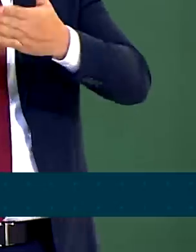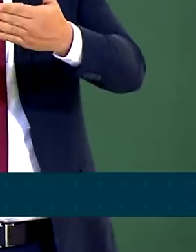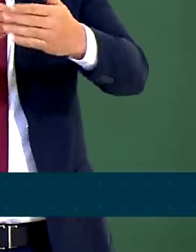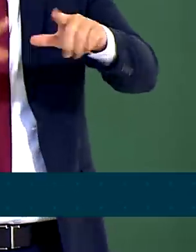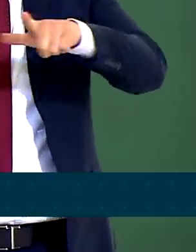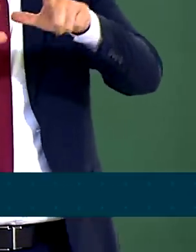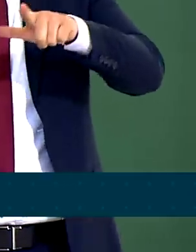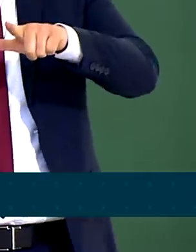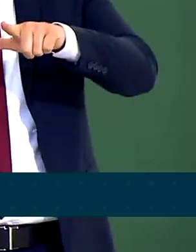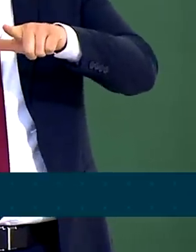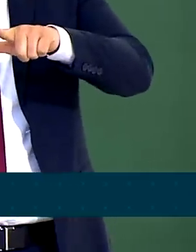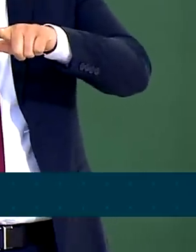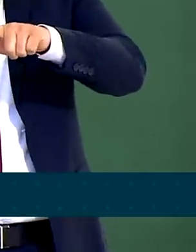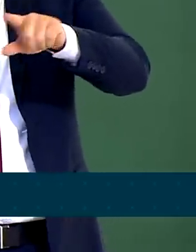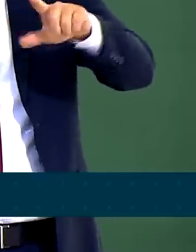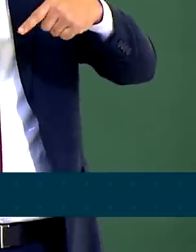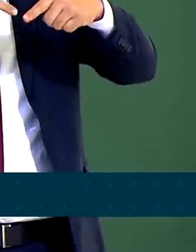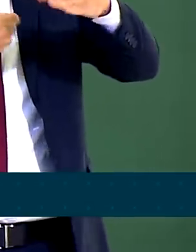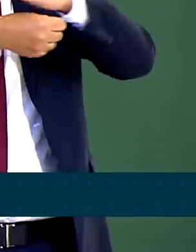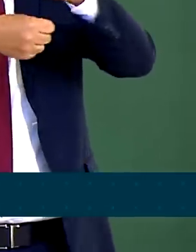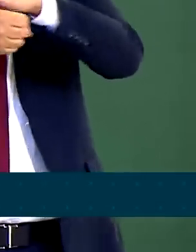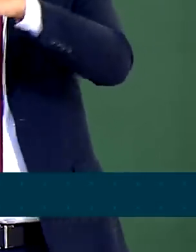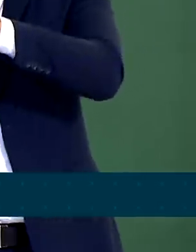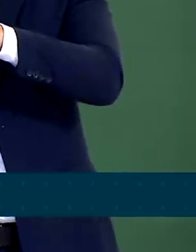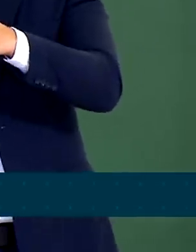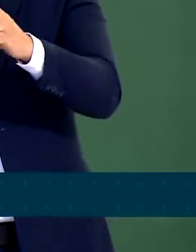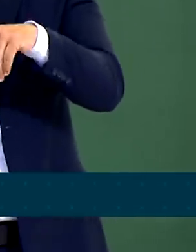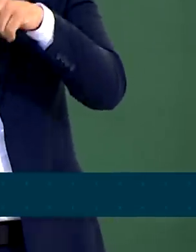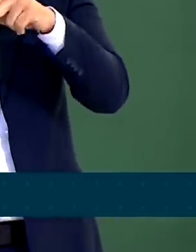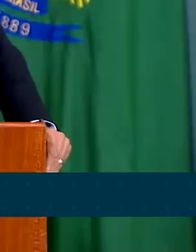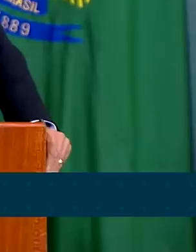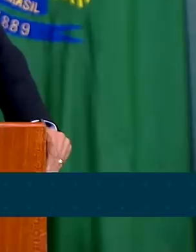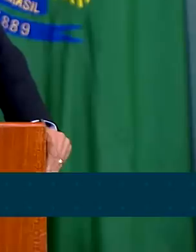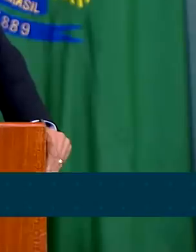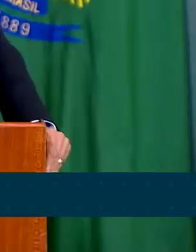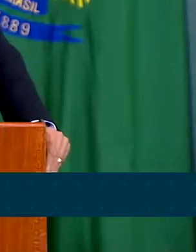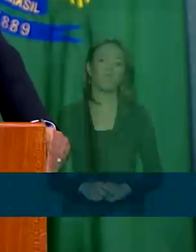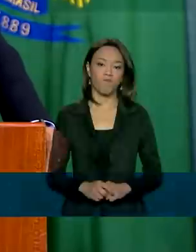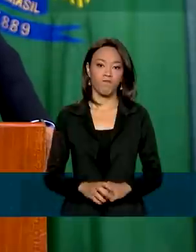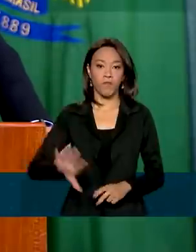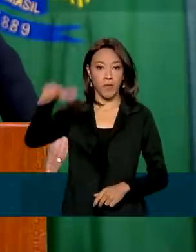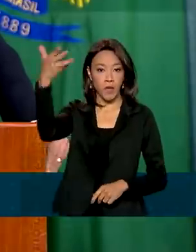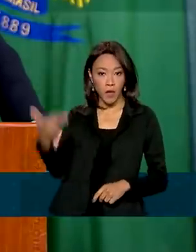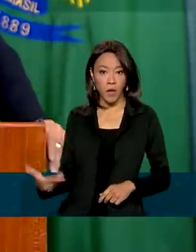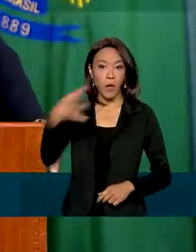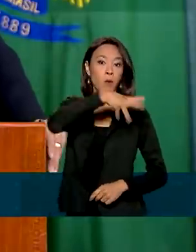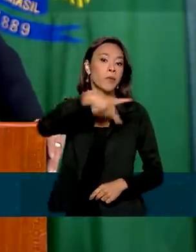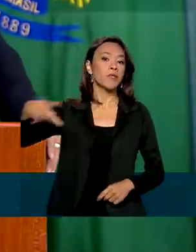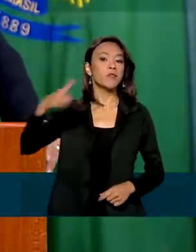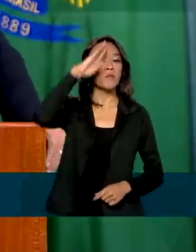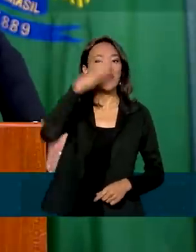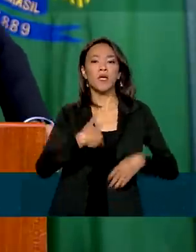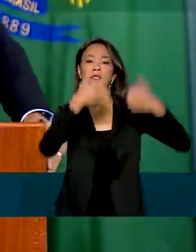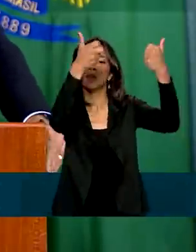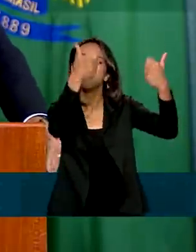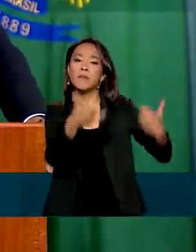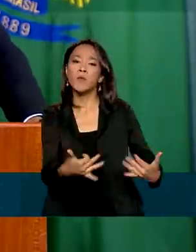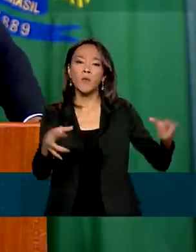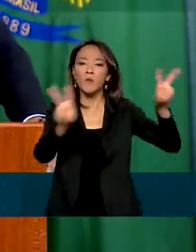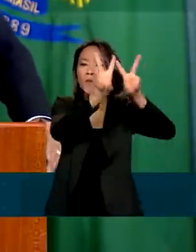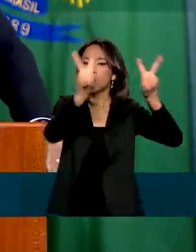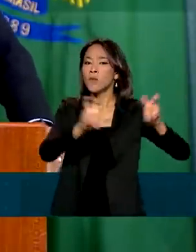trabalho para o seu funcionário e esta é a linha que nós temos trabalhado aqui o presidente Jair bolsonaro falou sobre a importância